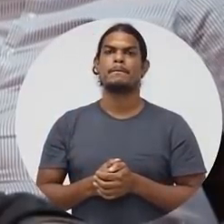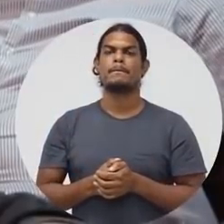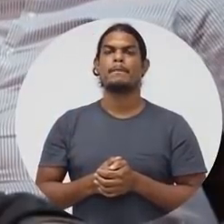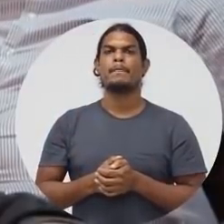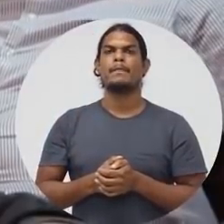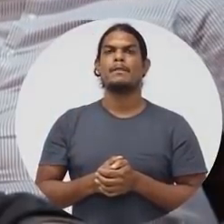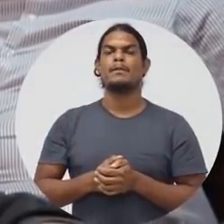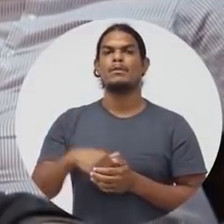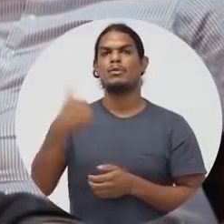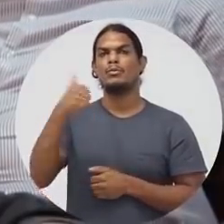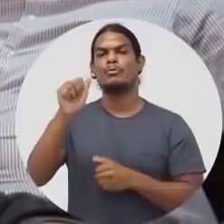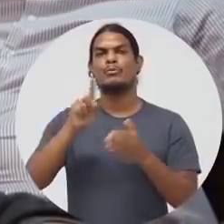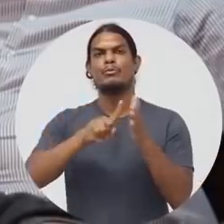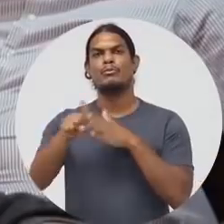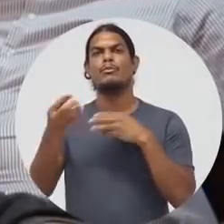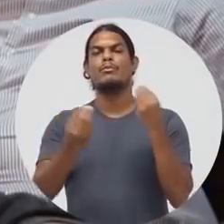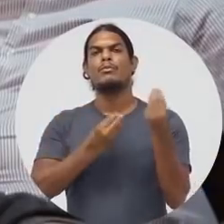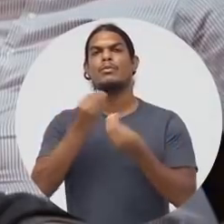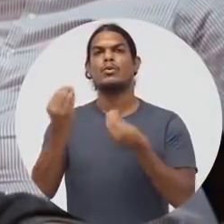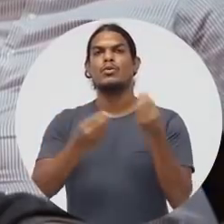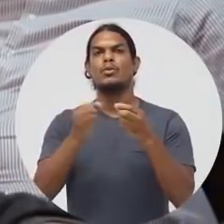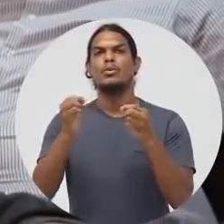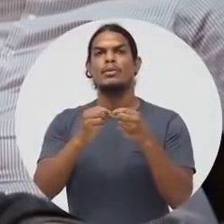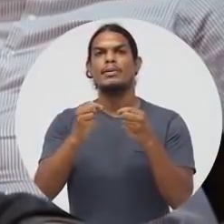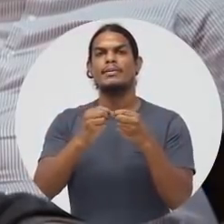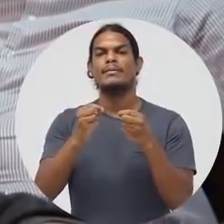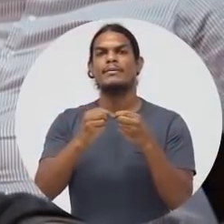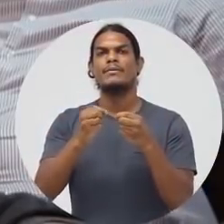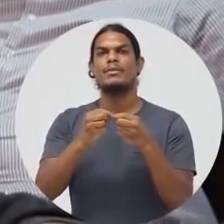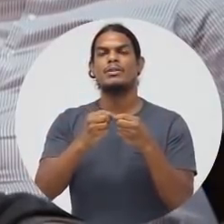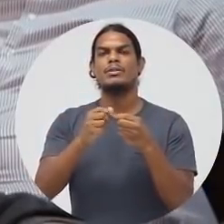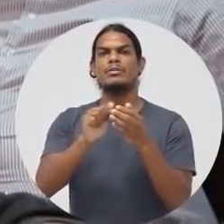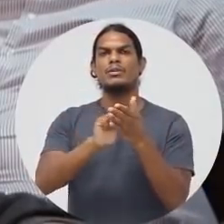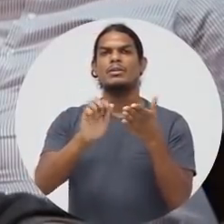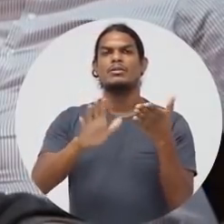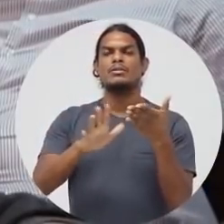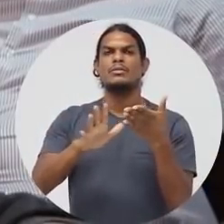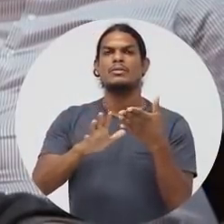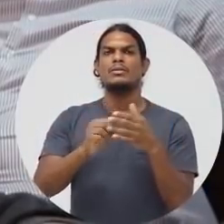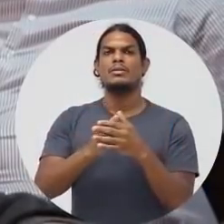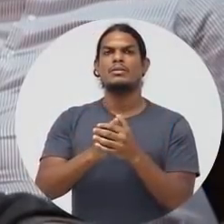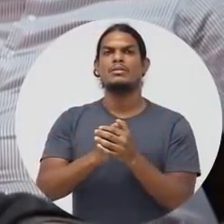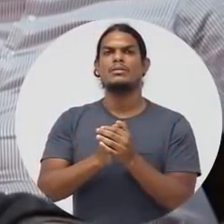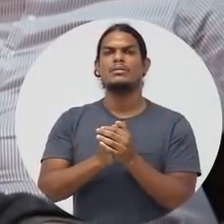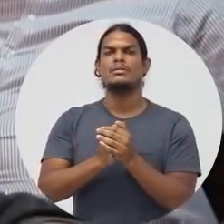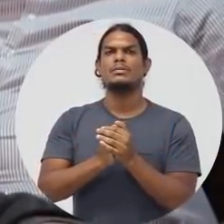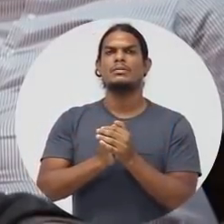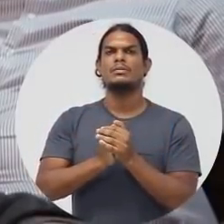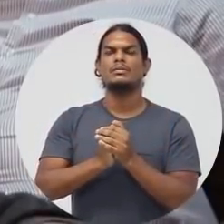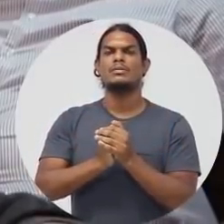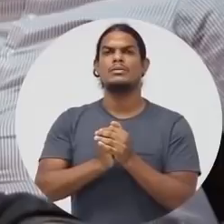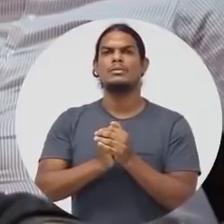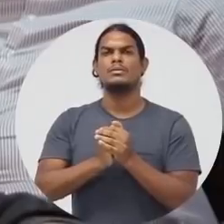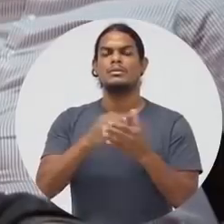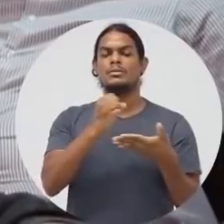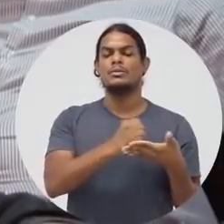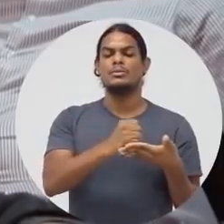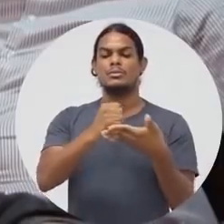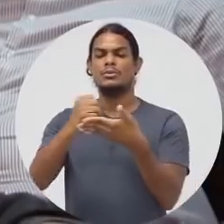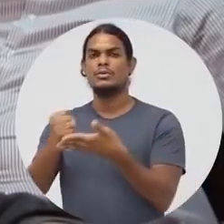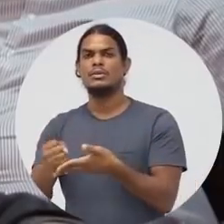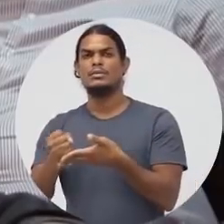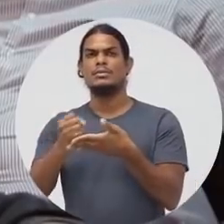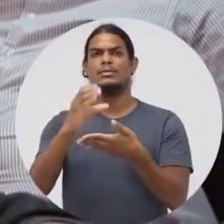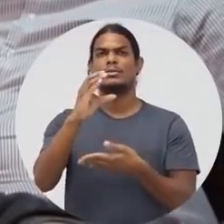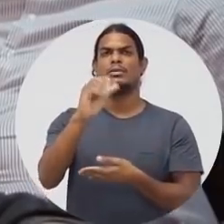pergunta é: como é realizada a operação de exportação relativamente ao câmbio? Como ela ocorre no